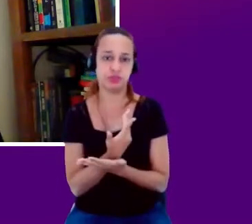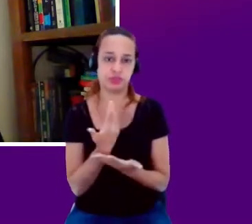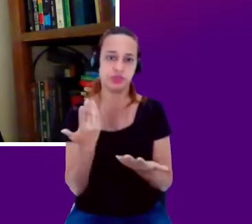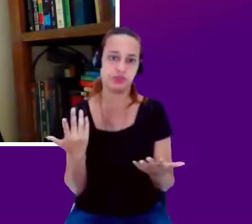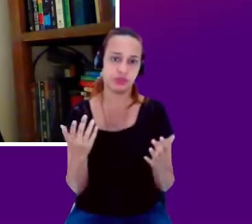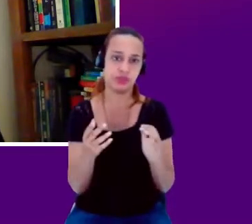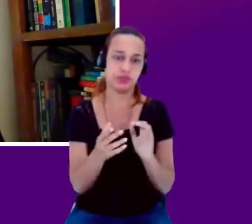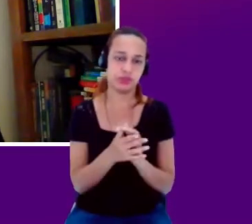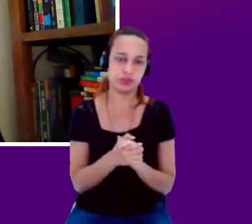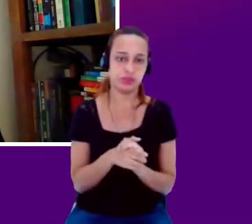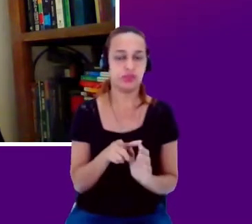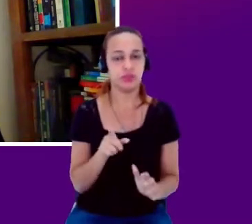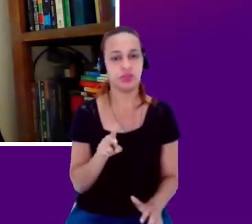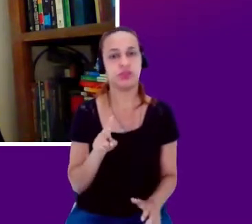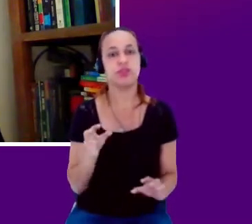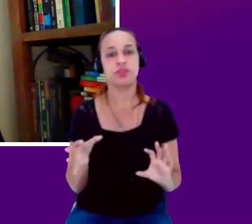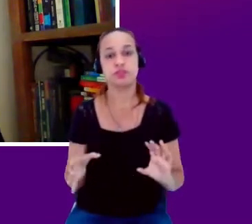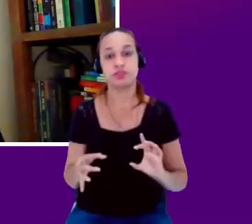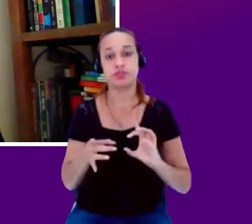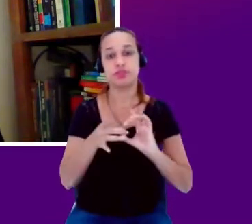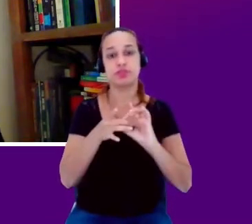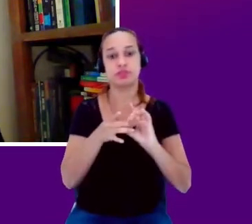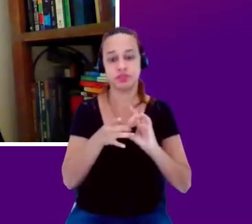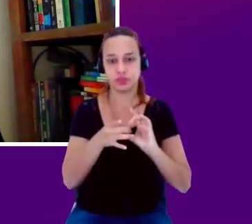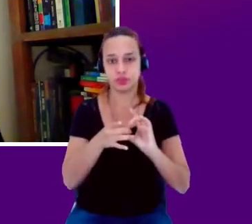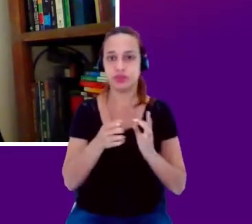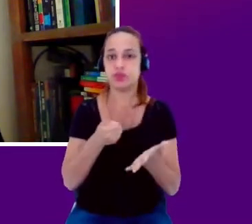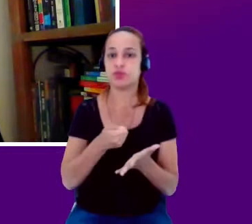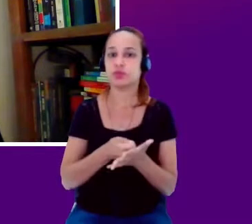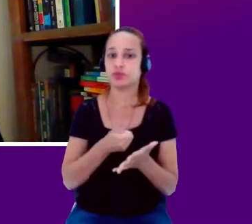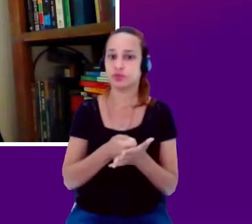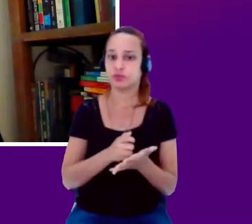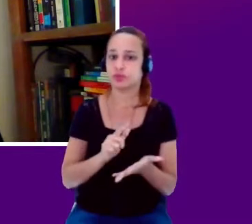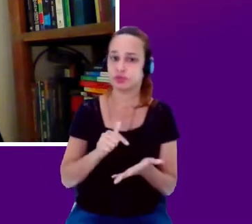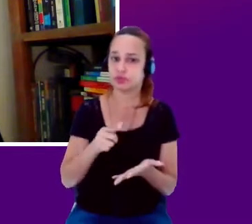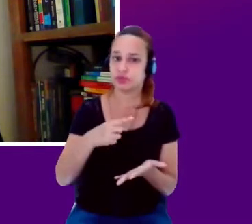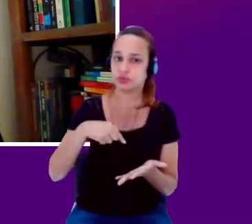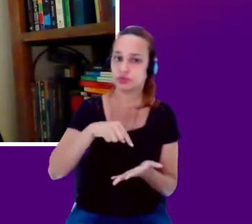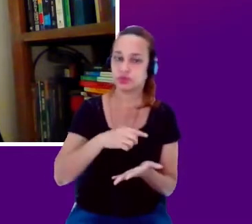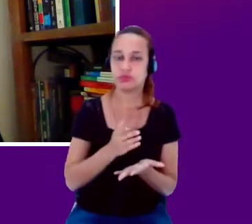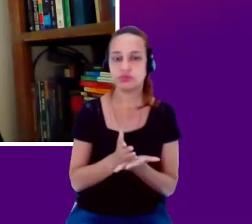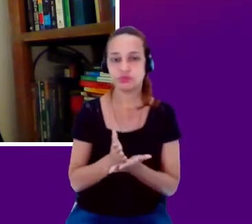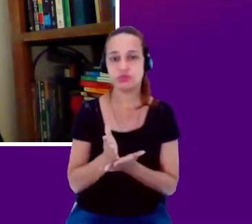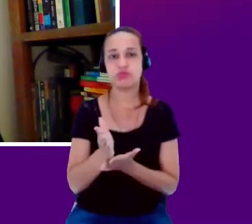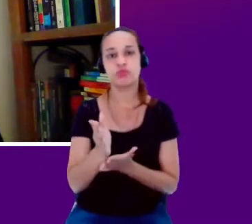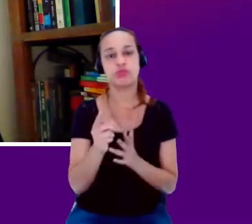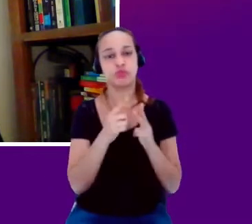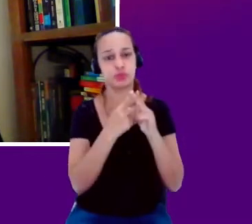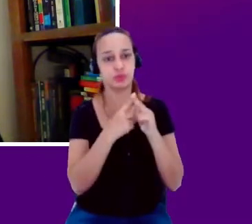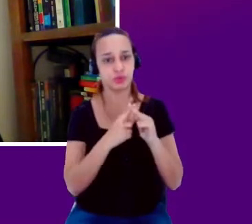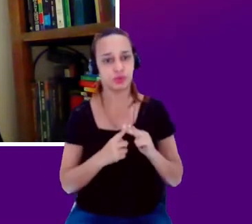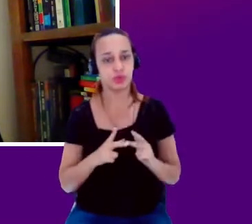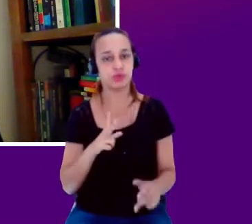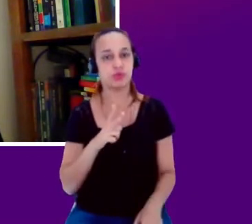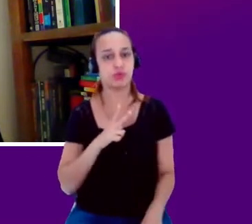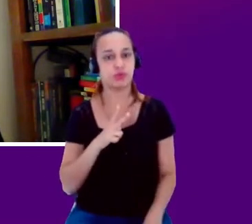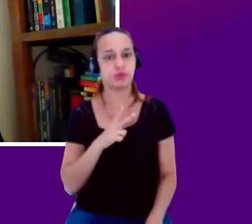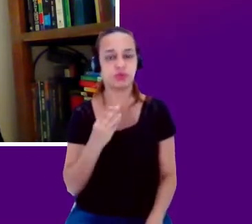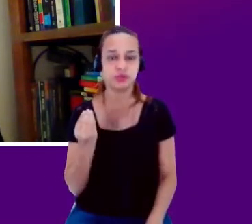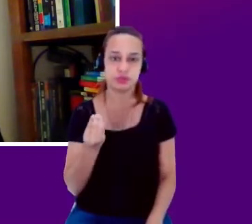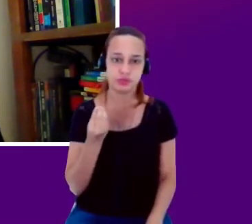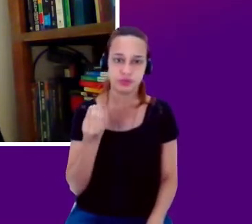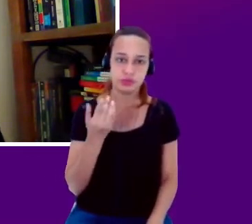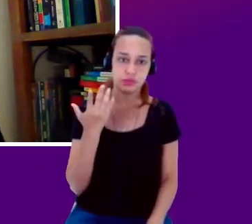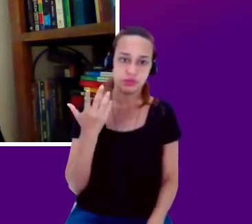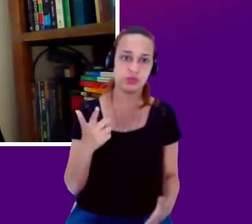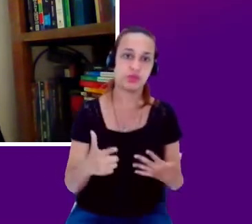caráter vinculante, com sanções aplicáveis, ou seja, que a gente se encaminhe para uma autorregulação regulada, de modo que o